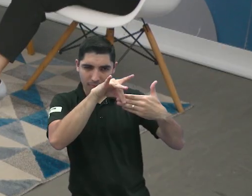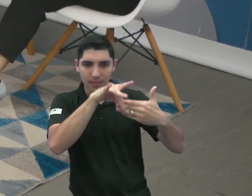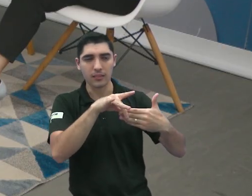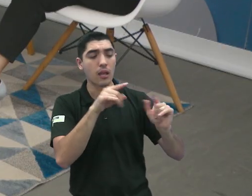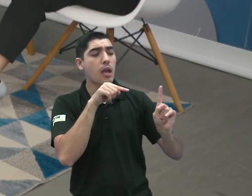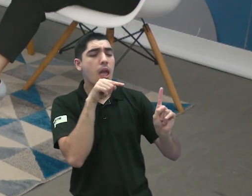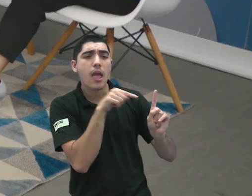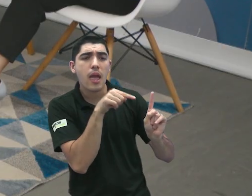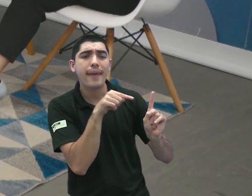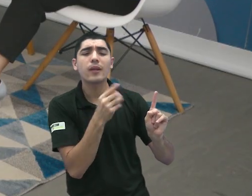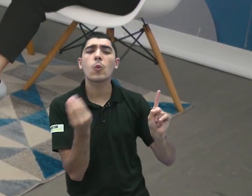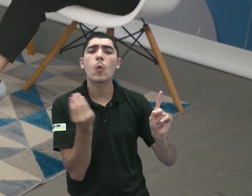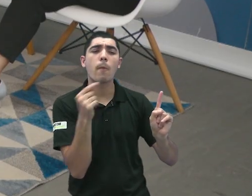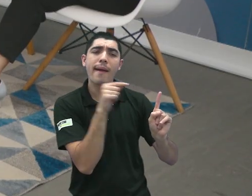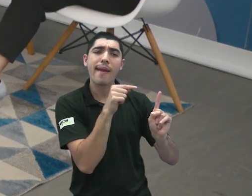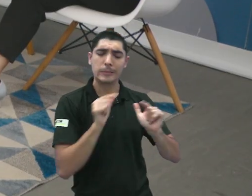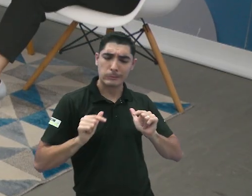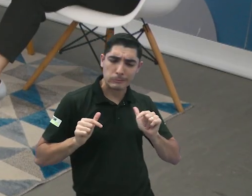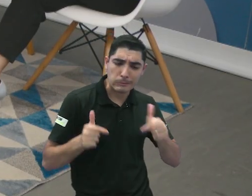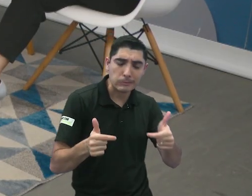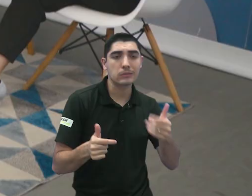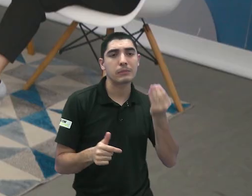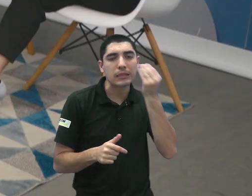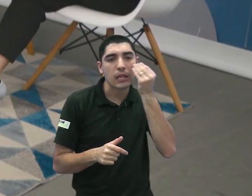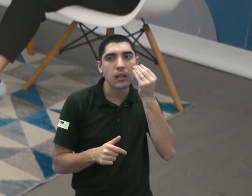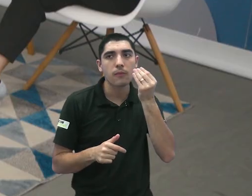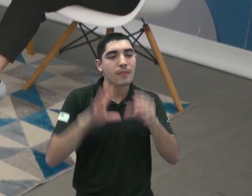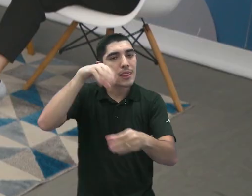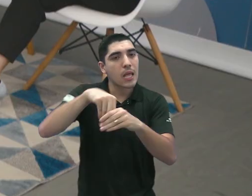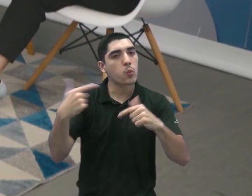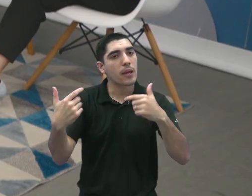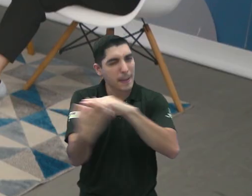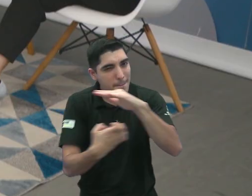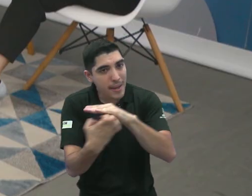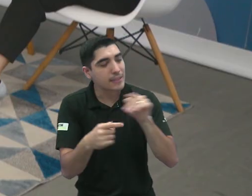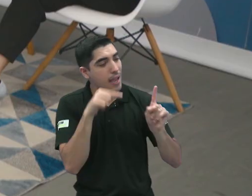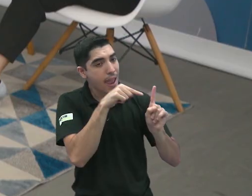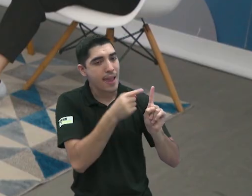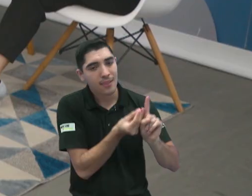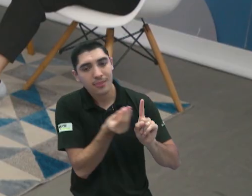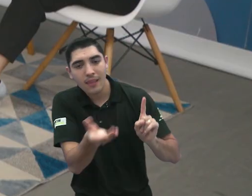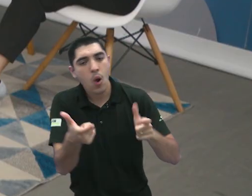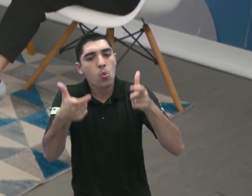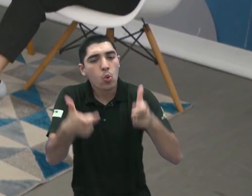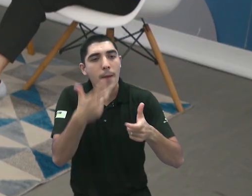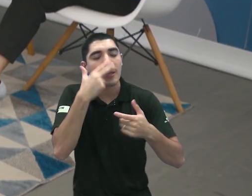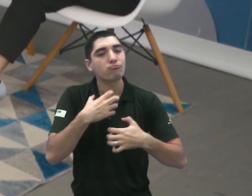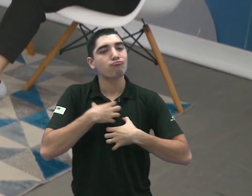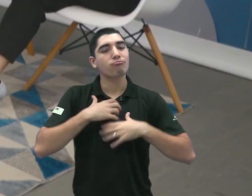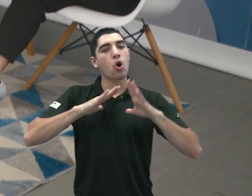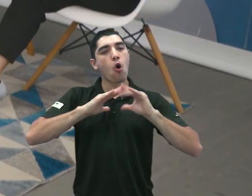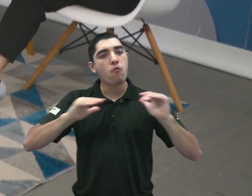o papel dele na criação mesmo, assim, de um clima mais descontraído, mais